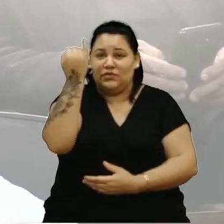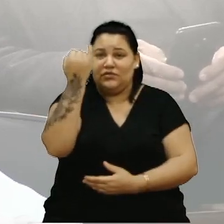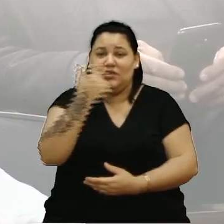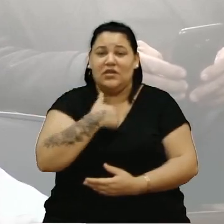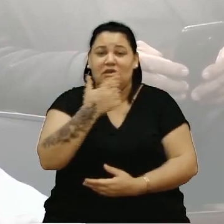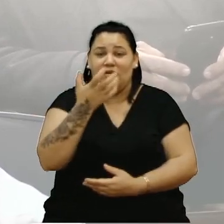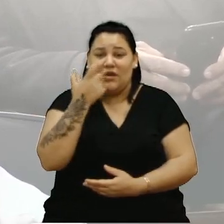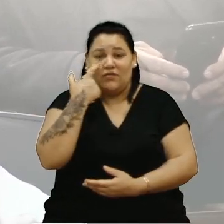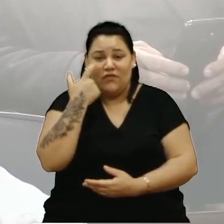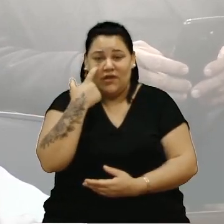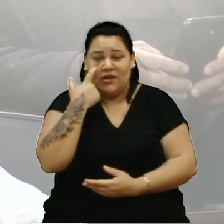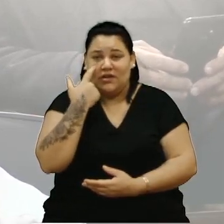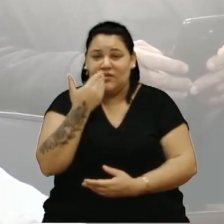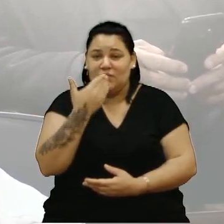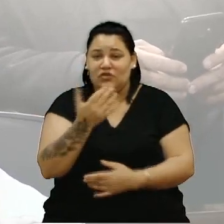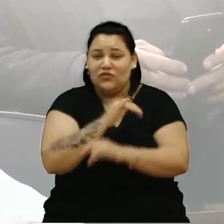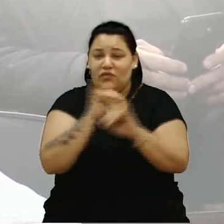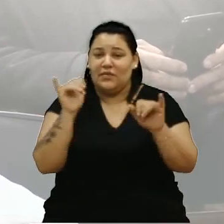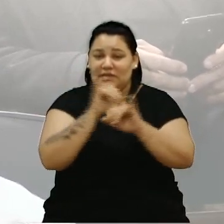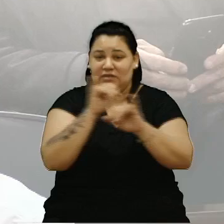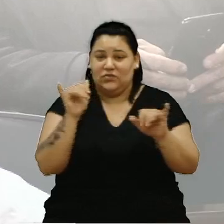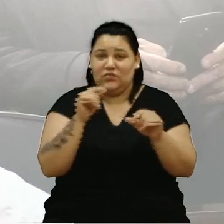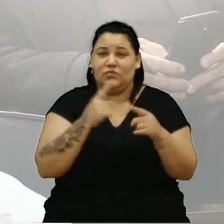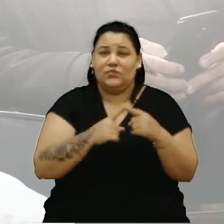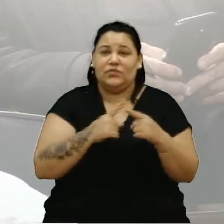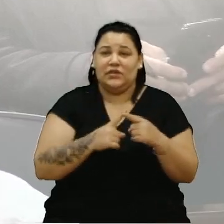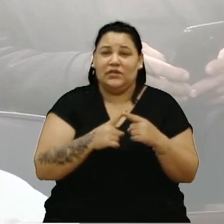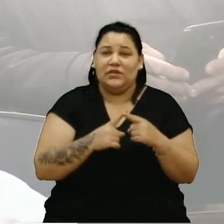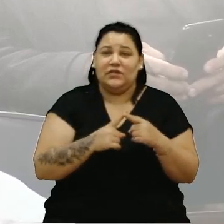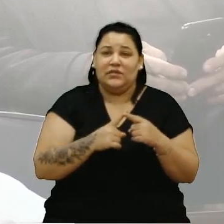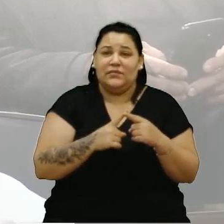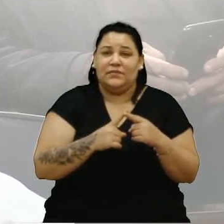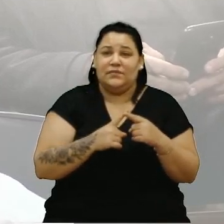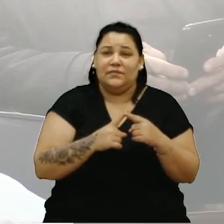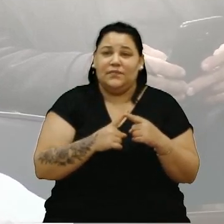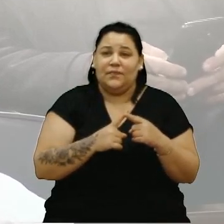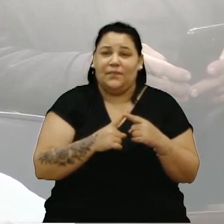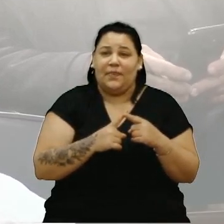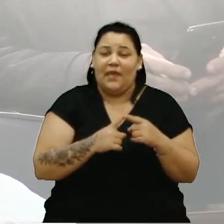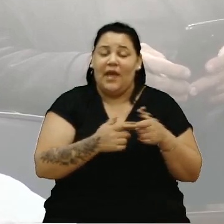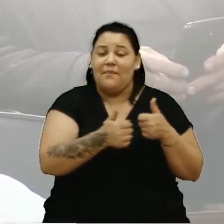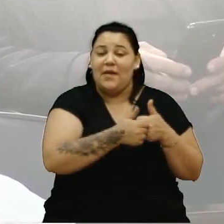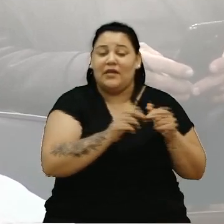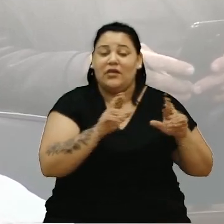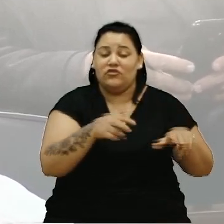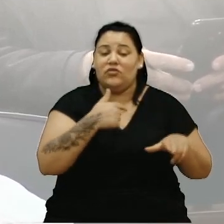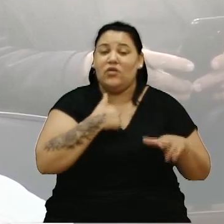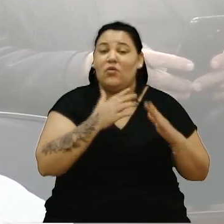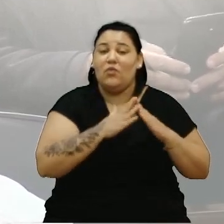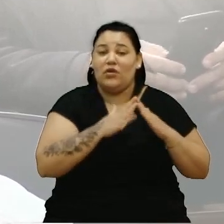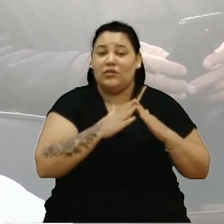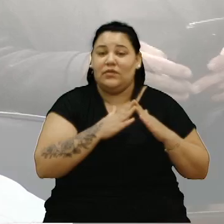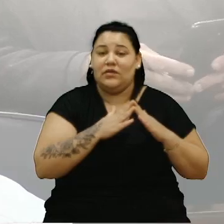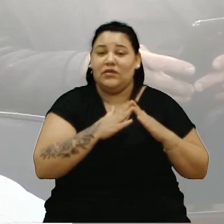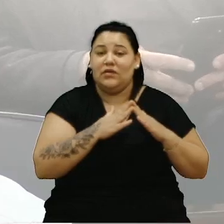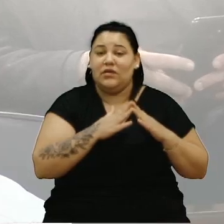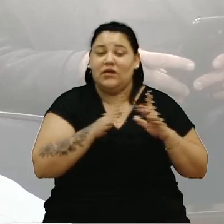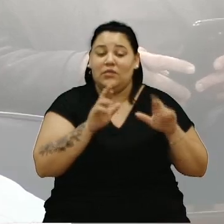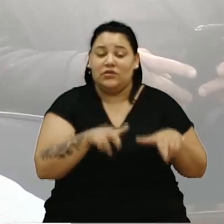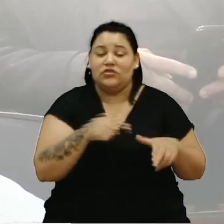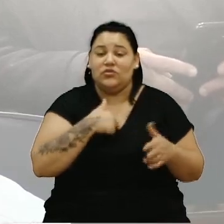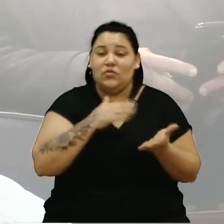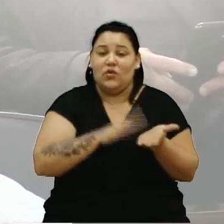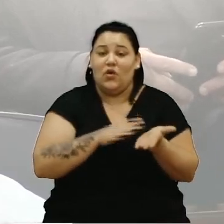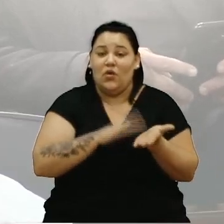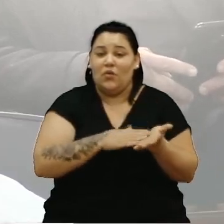pedido de informações, vereador Uez, porque também dialoga com a região onde eu moro, e uma região onde a gente cobra há muitos anos. Inclusive